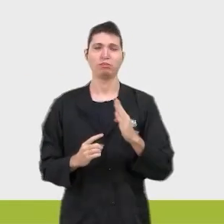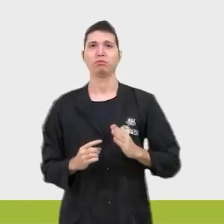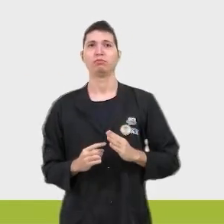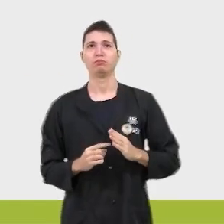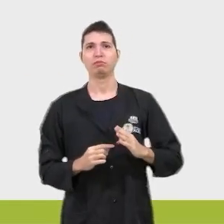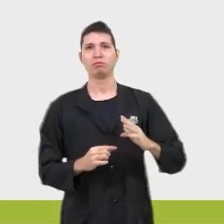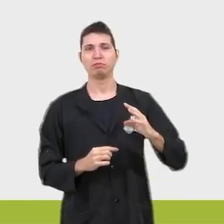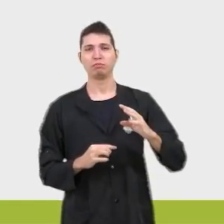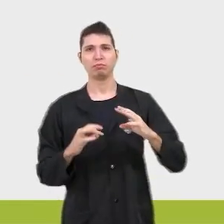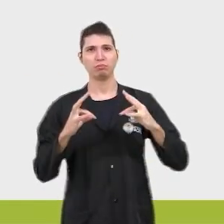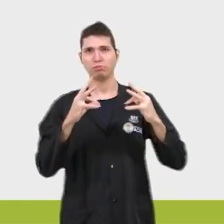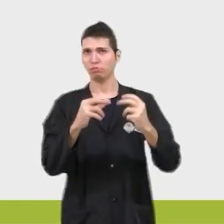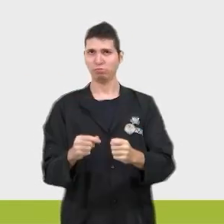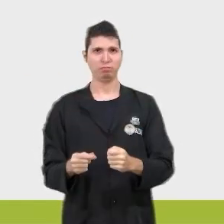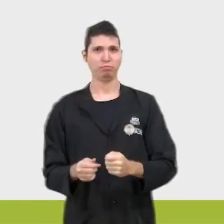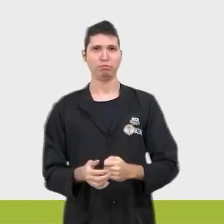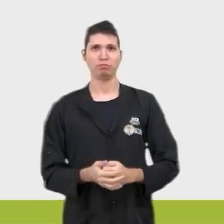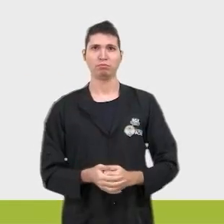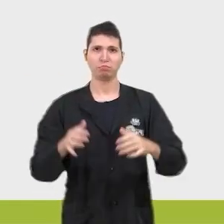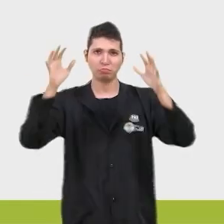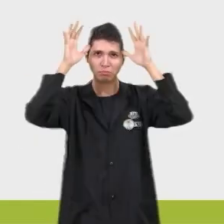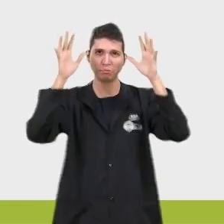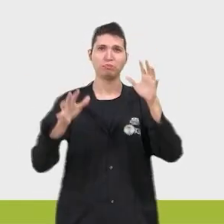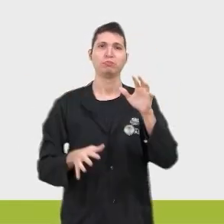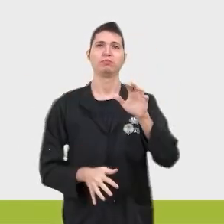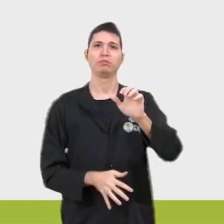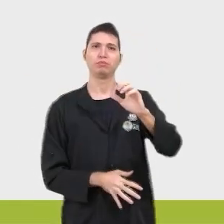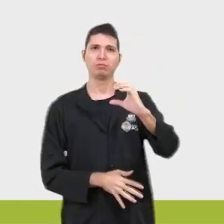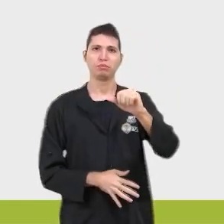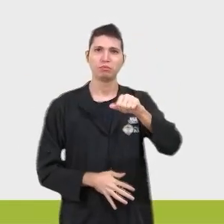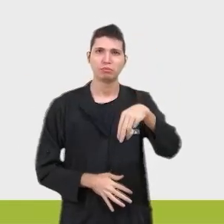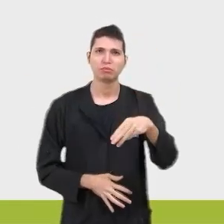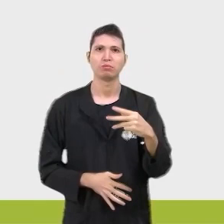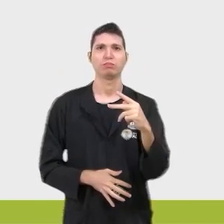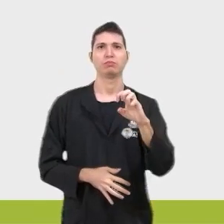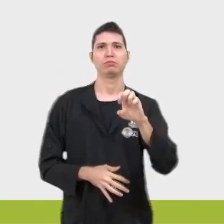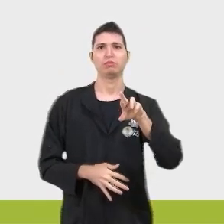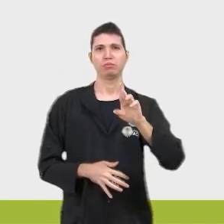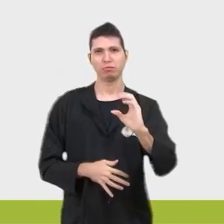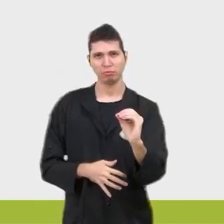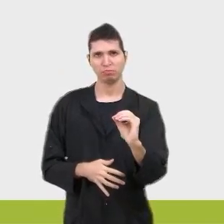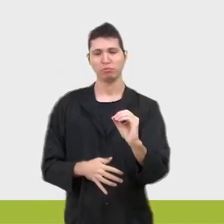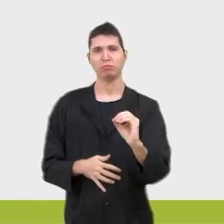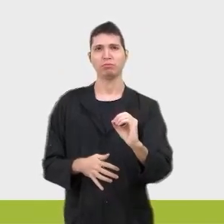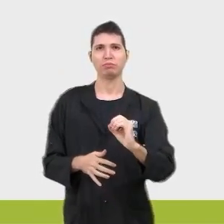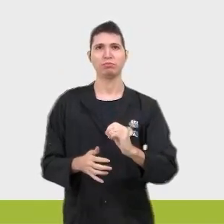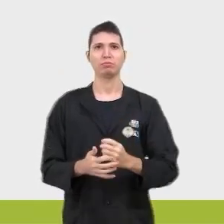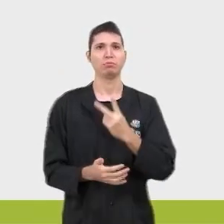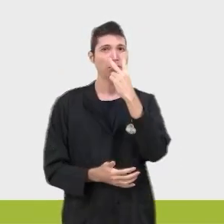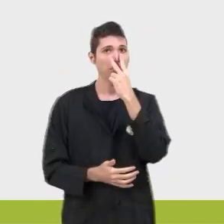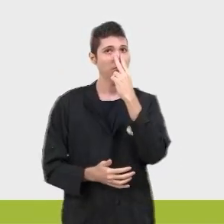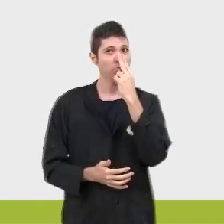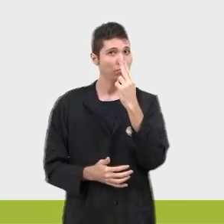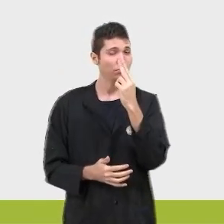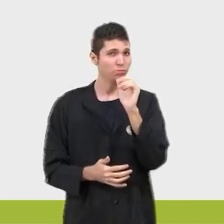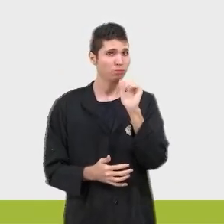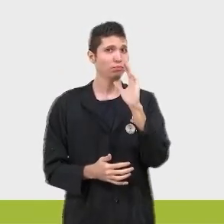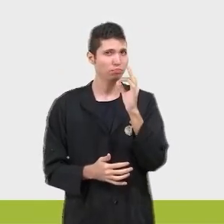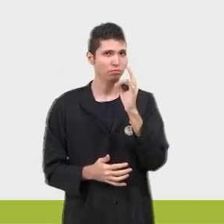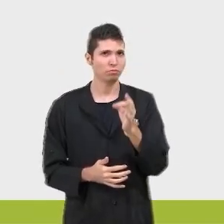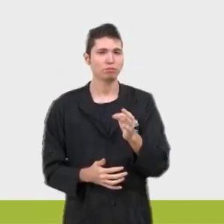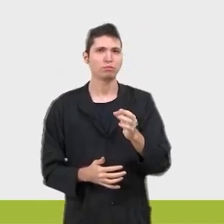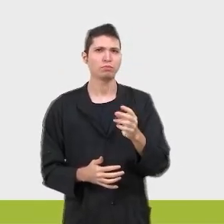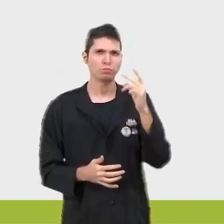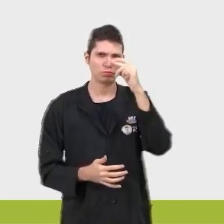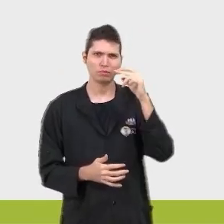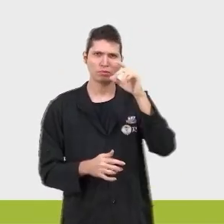em risco de extinção. O veado campeiro também, enfim. Então, essa aqui parece que é a mais correta. Mas vamos para a letra